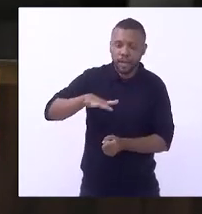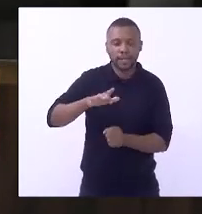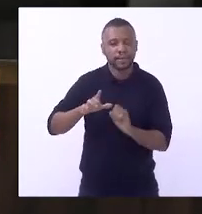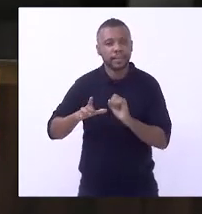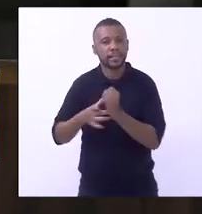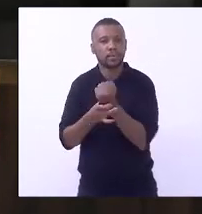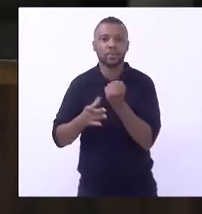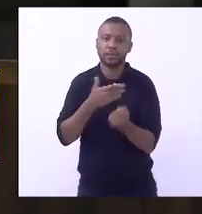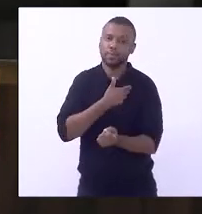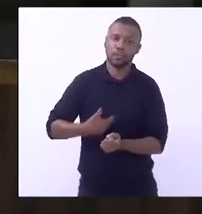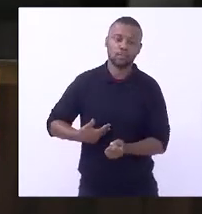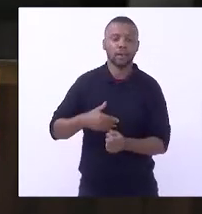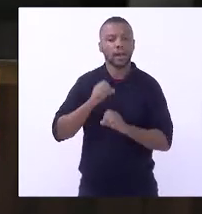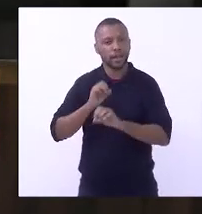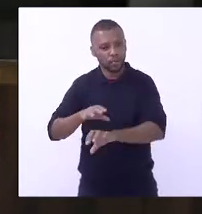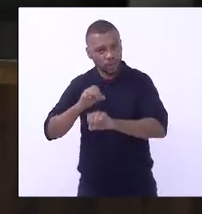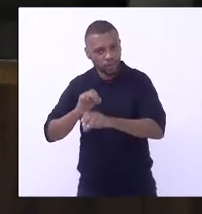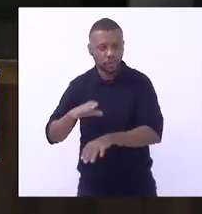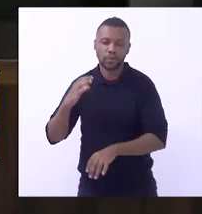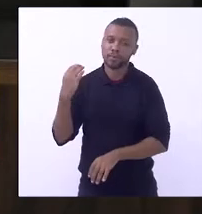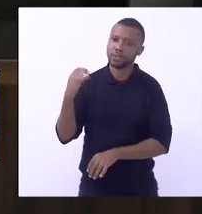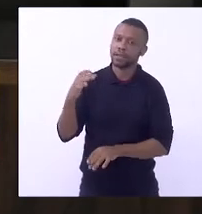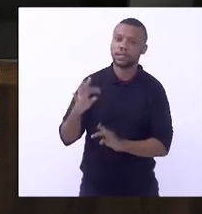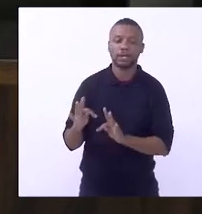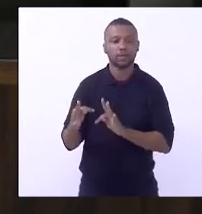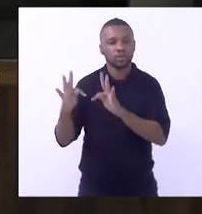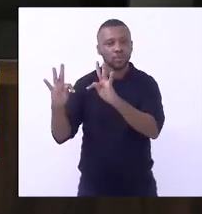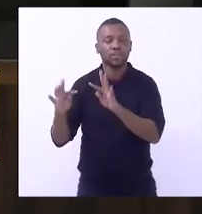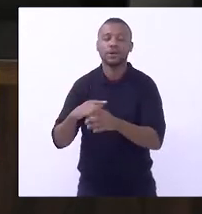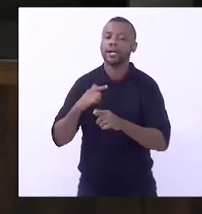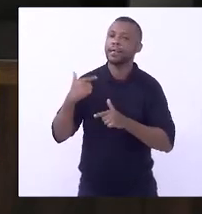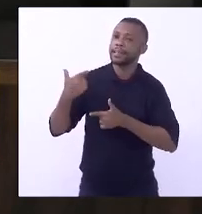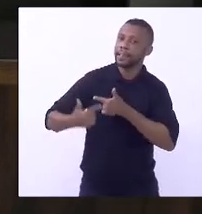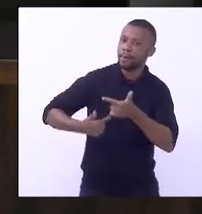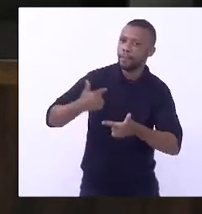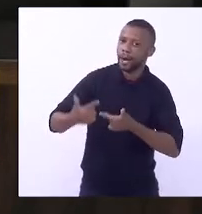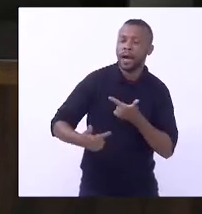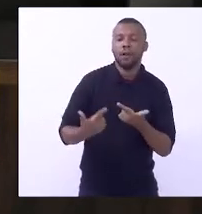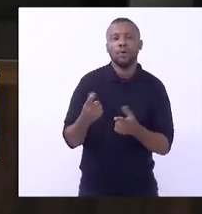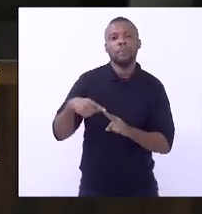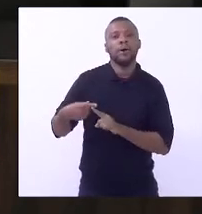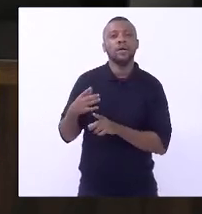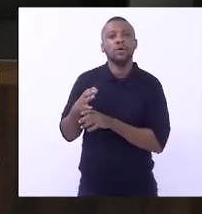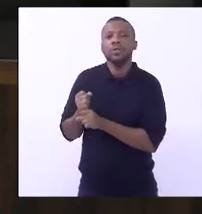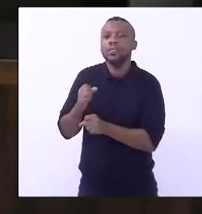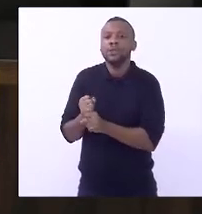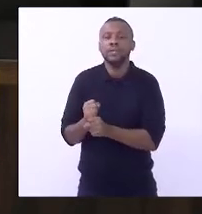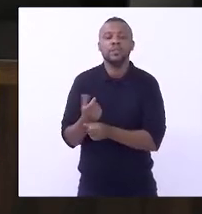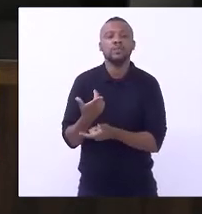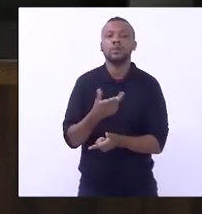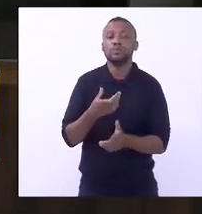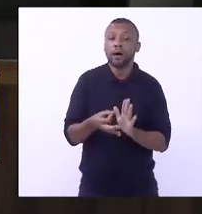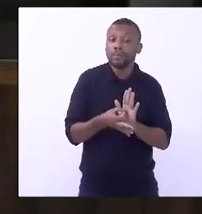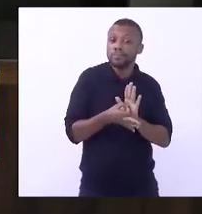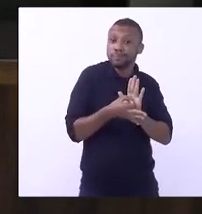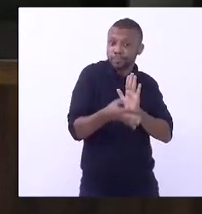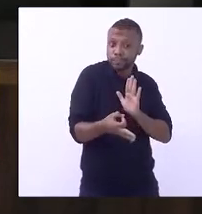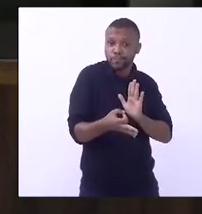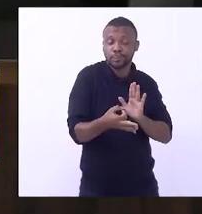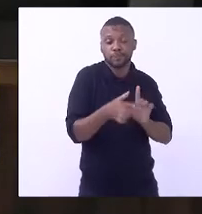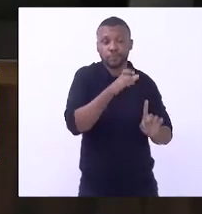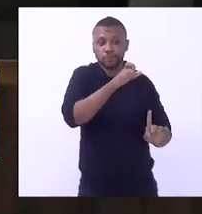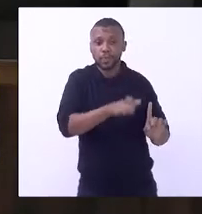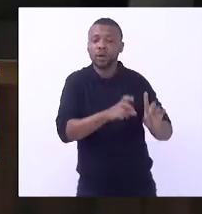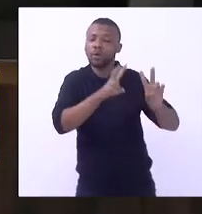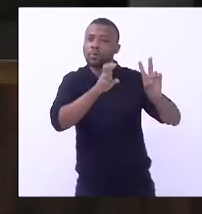Pública, Educação, Ciência e Tecnologia, Trabalho e Orçamento. Para emitir parecer pela Comissão de Constituição e Justiça em relação